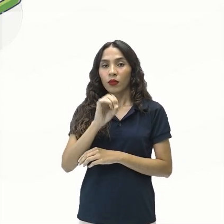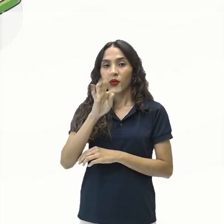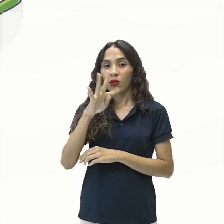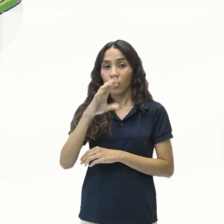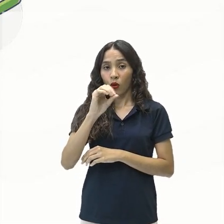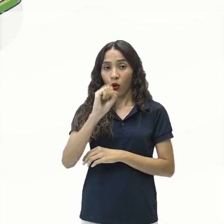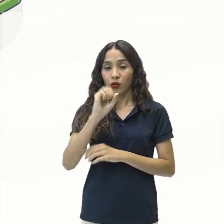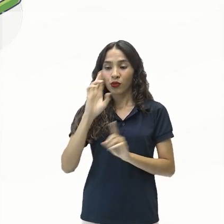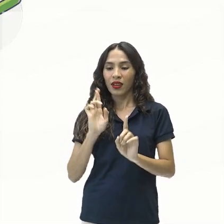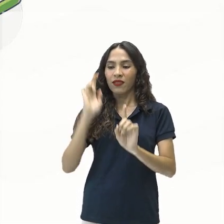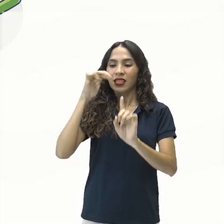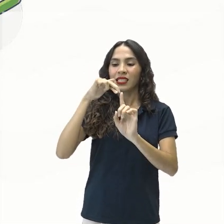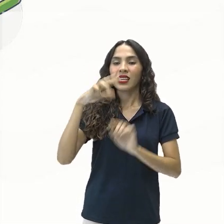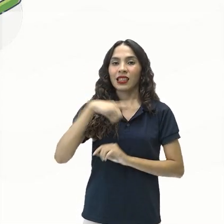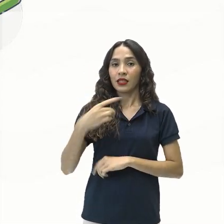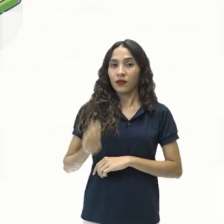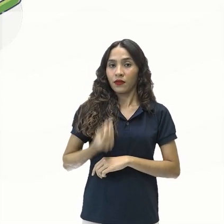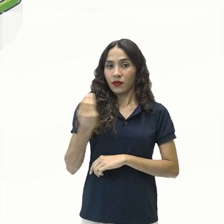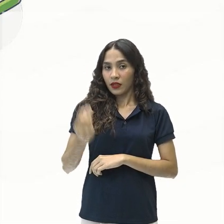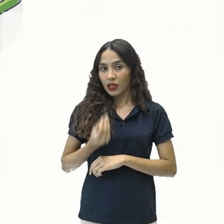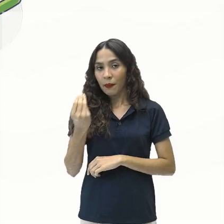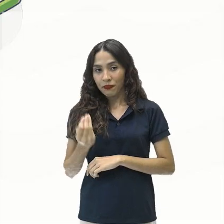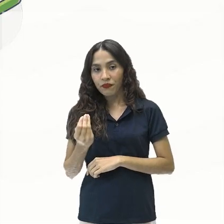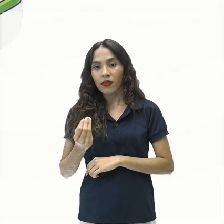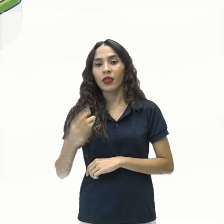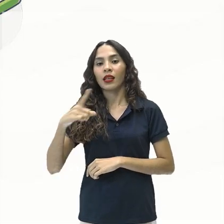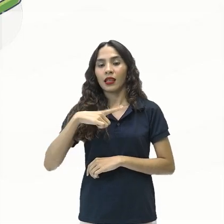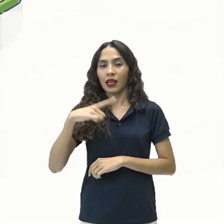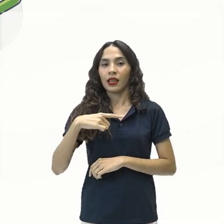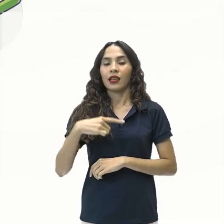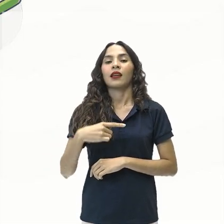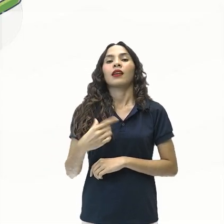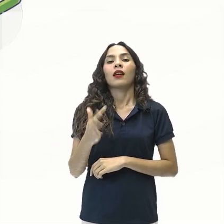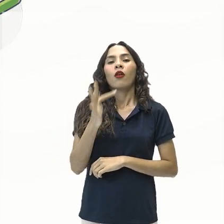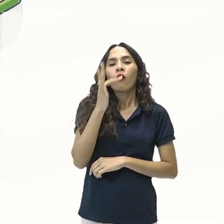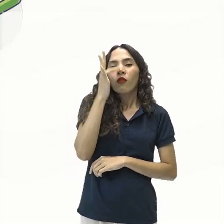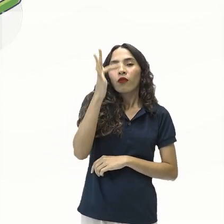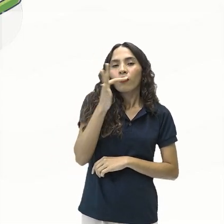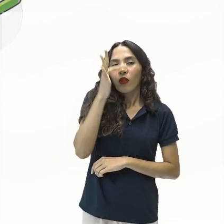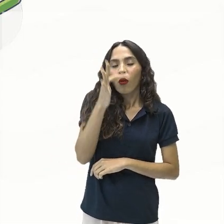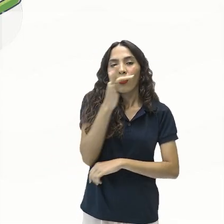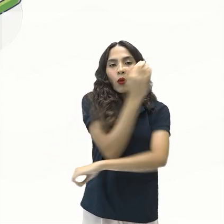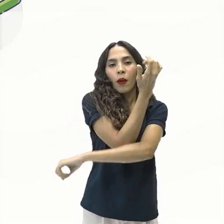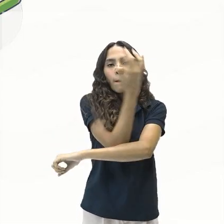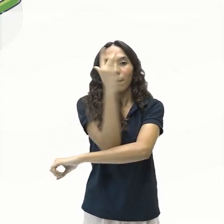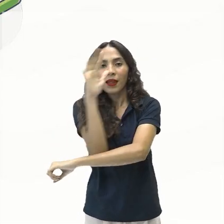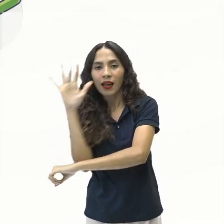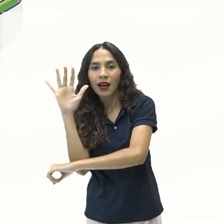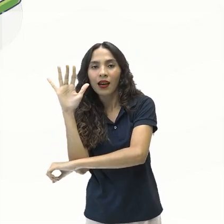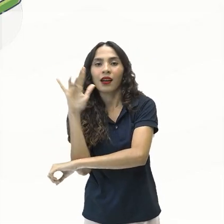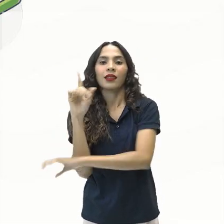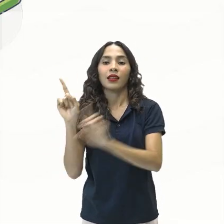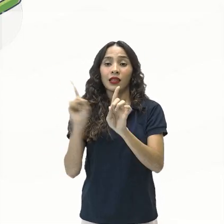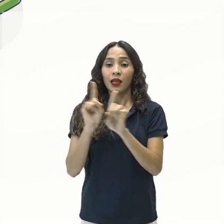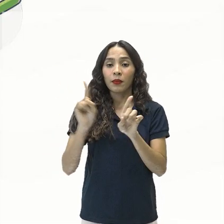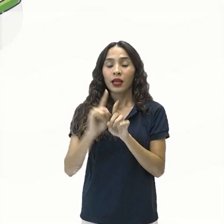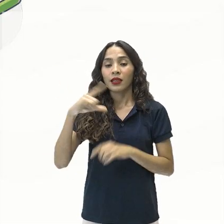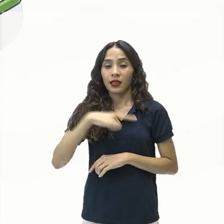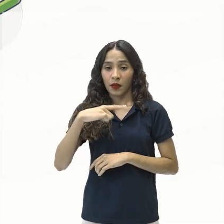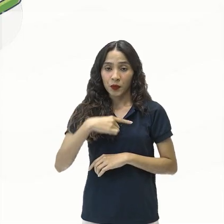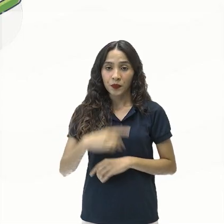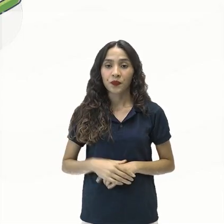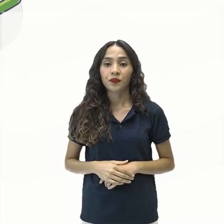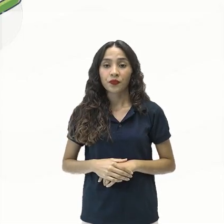que têm vida. A gente tem ali a representação das plantas, né, o reino vegetal. Temos a